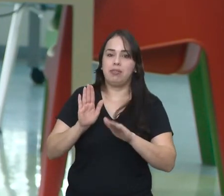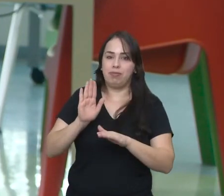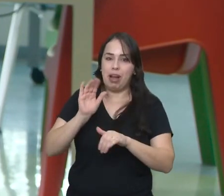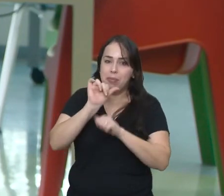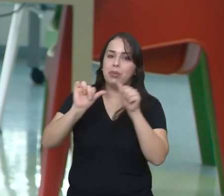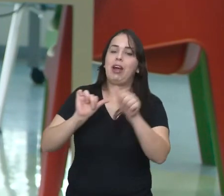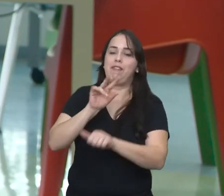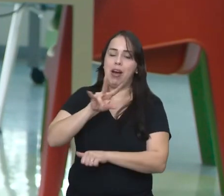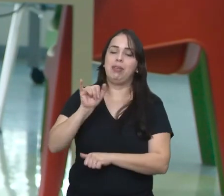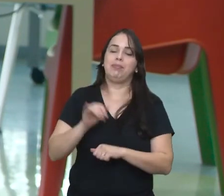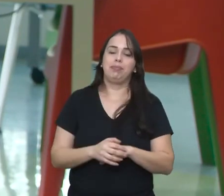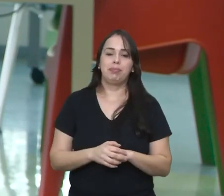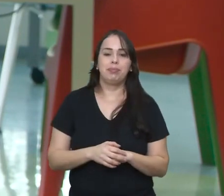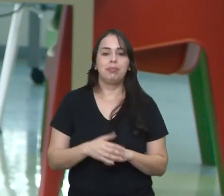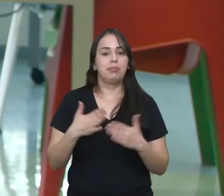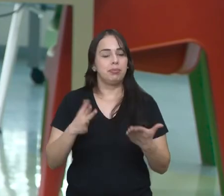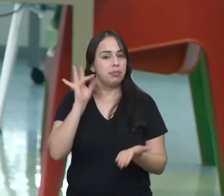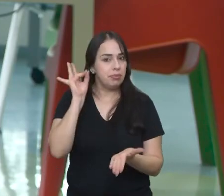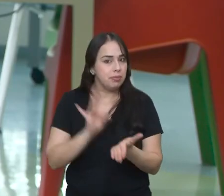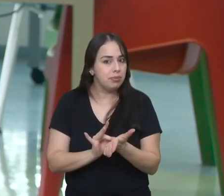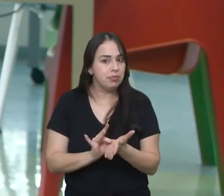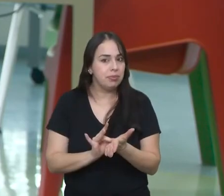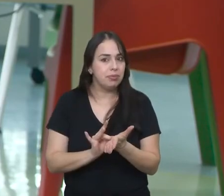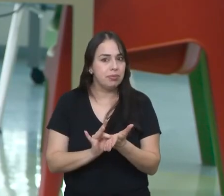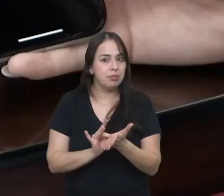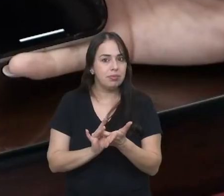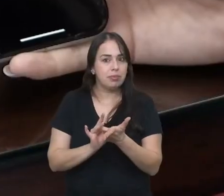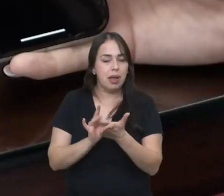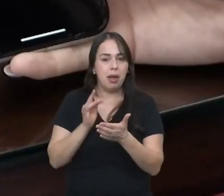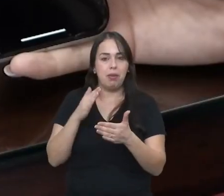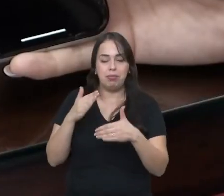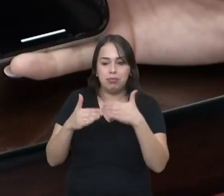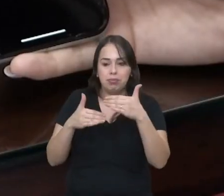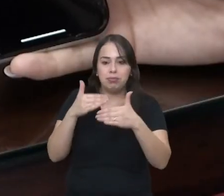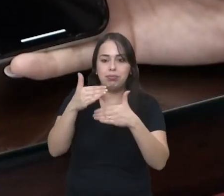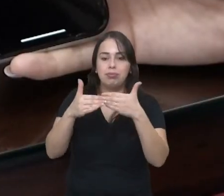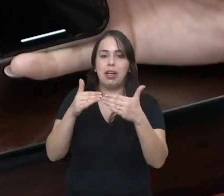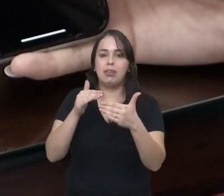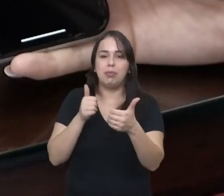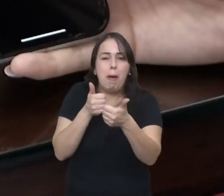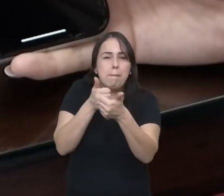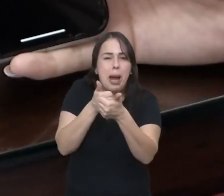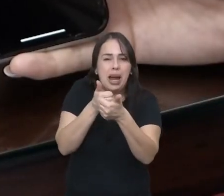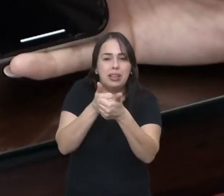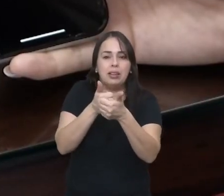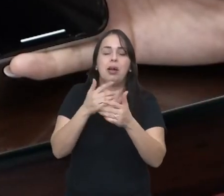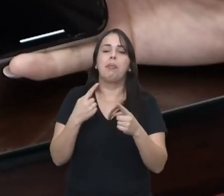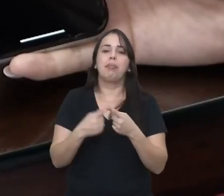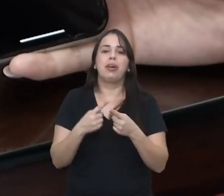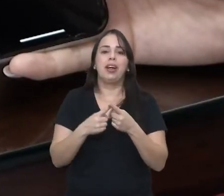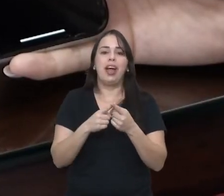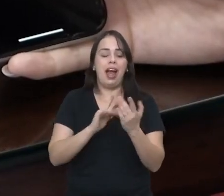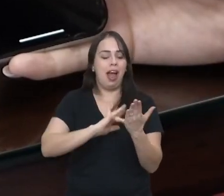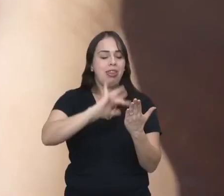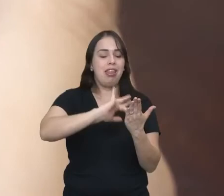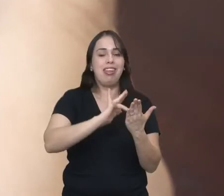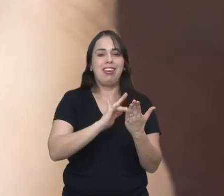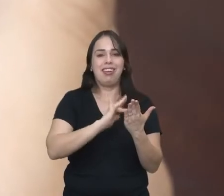prioridade, mas deveria se transformar numa prioridade. Uma realidade que parece estar cada vez mais